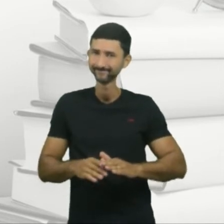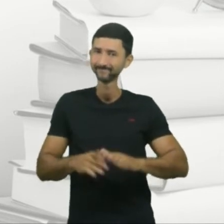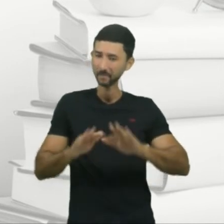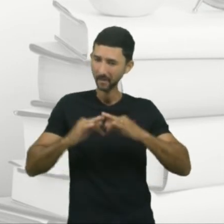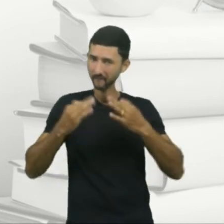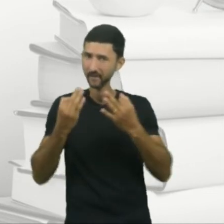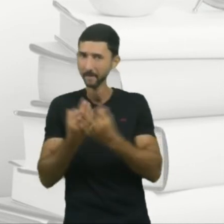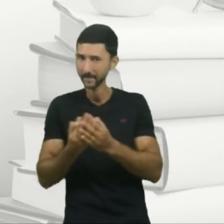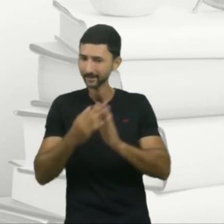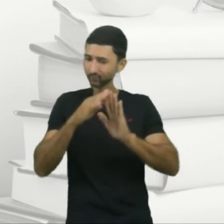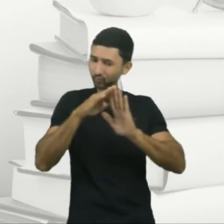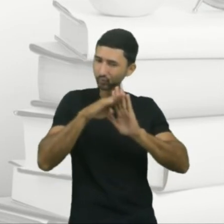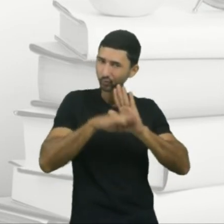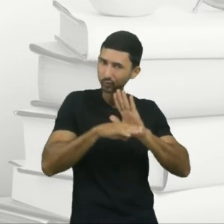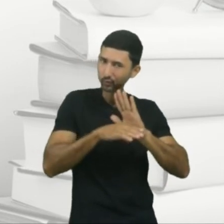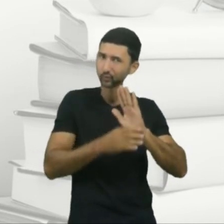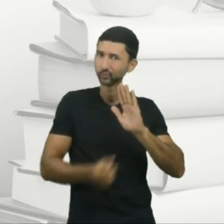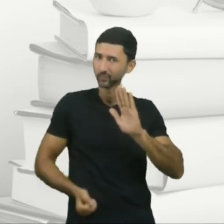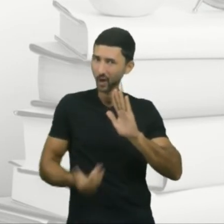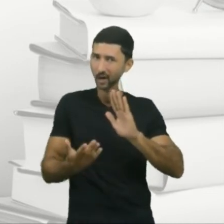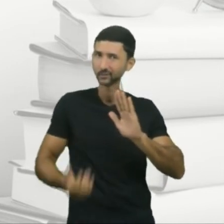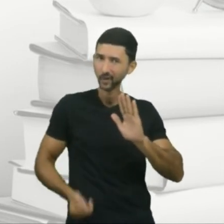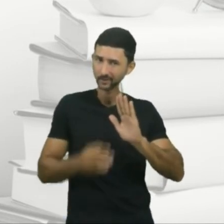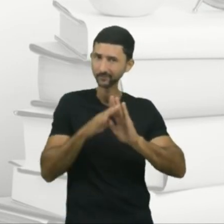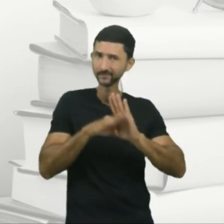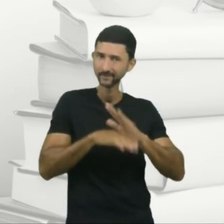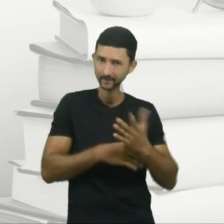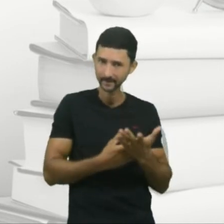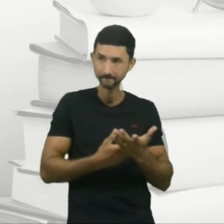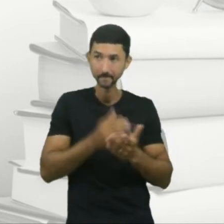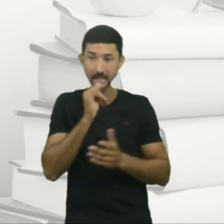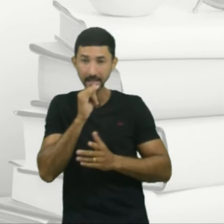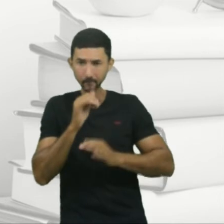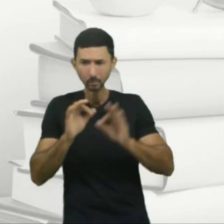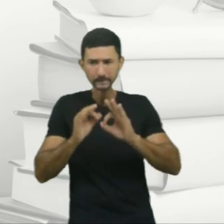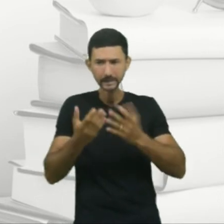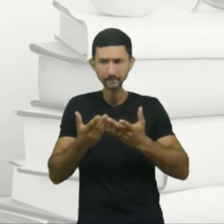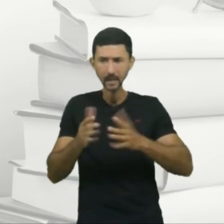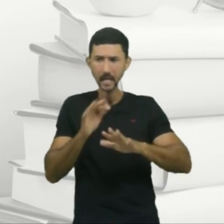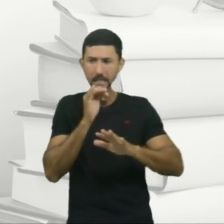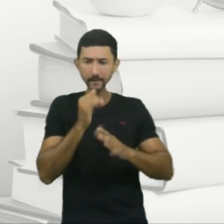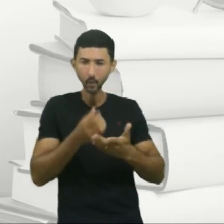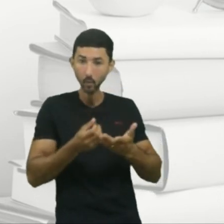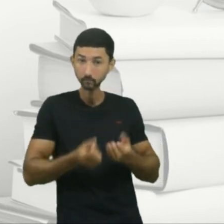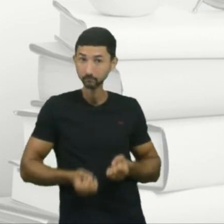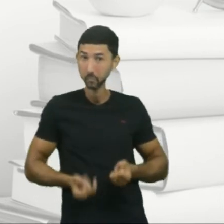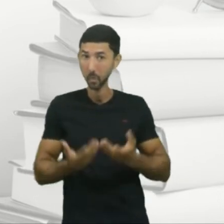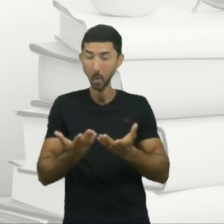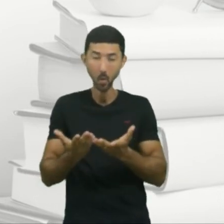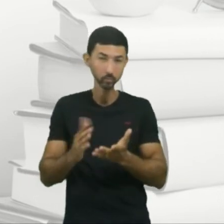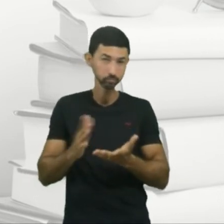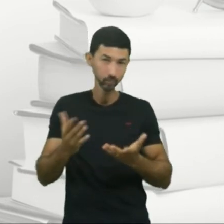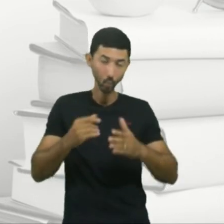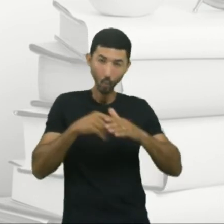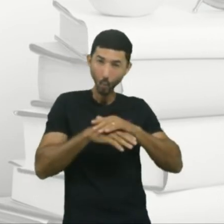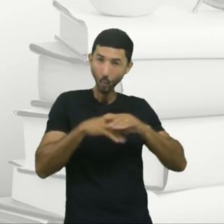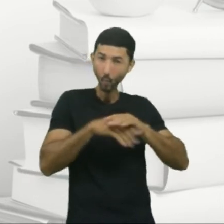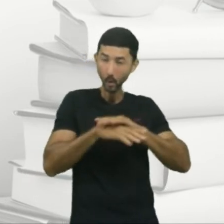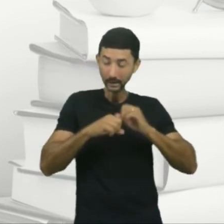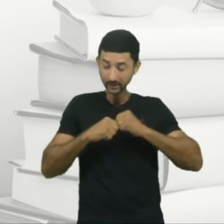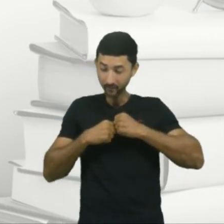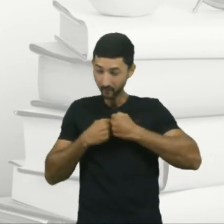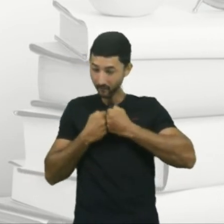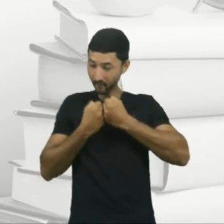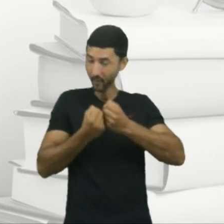Reduzir despesas pode significar desde simples cuidados para evitar desperdício até o